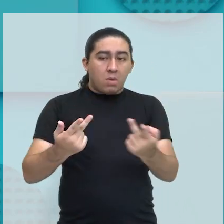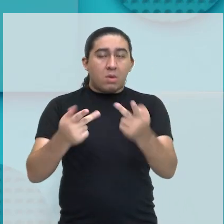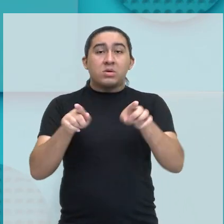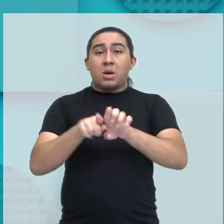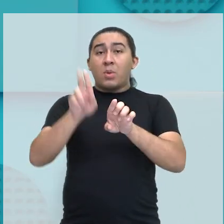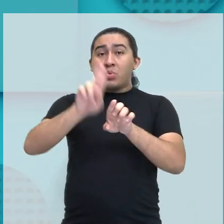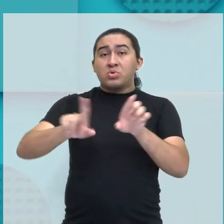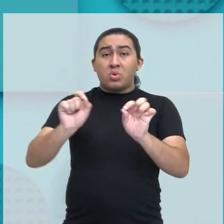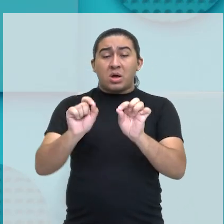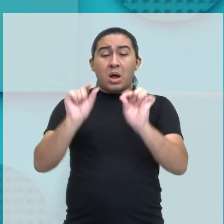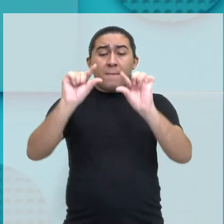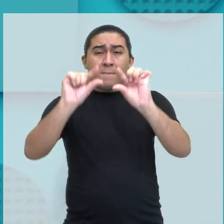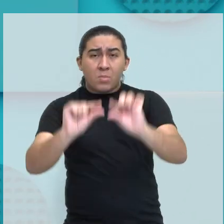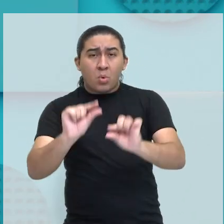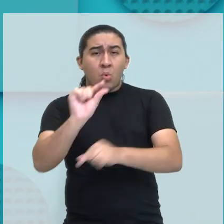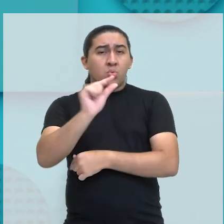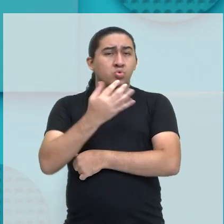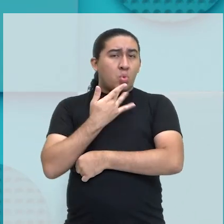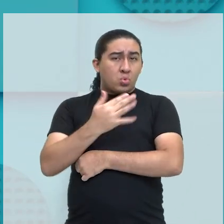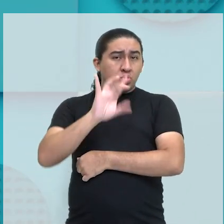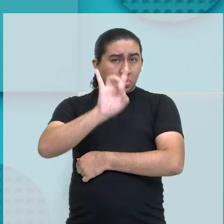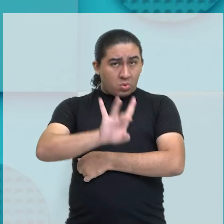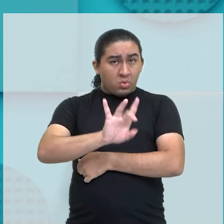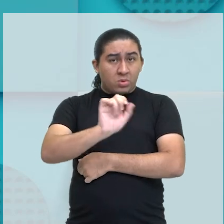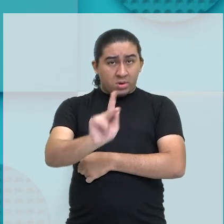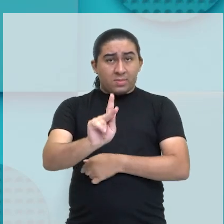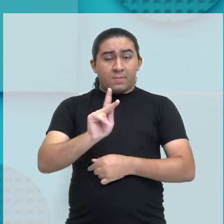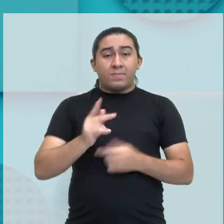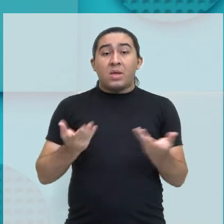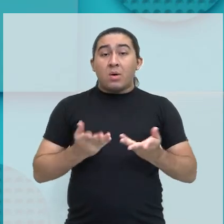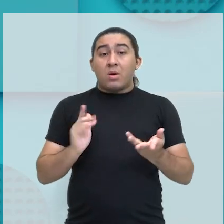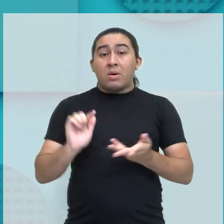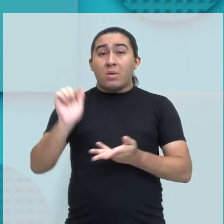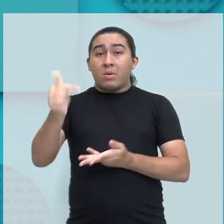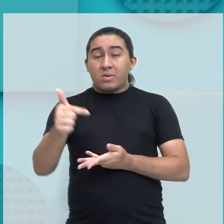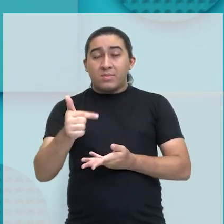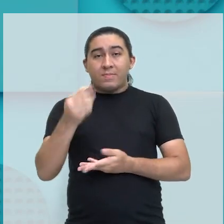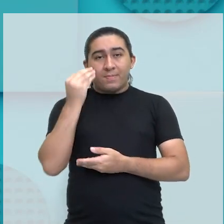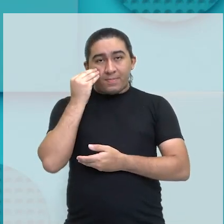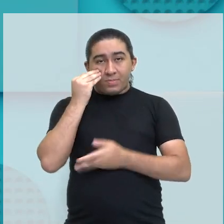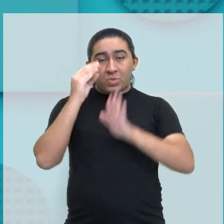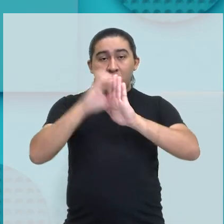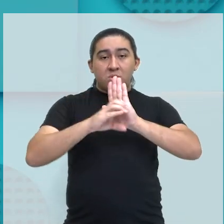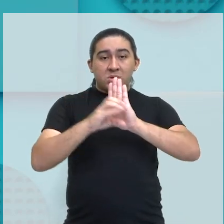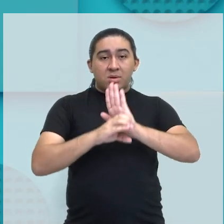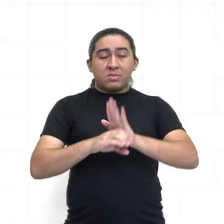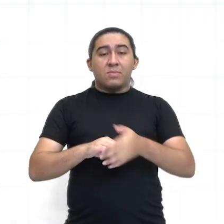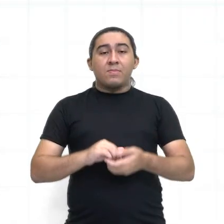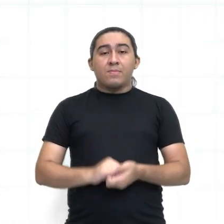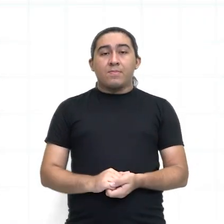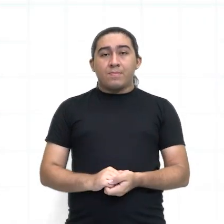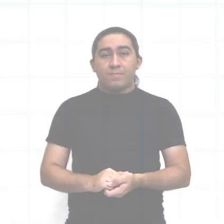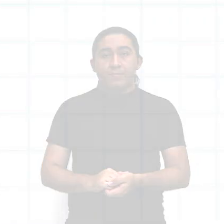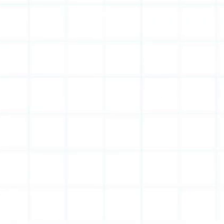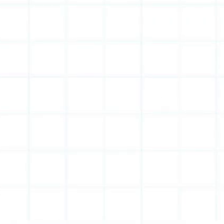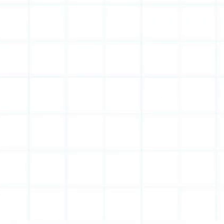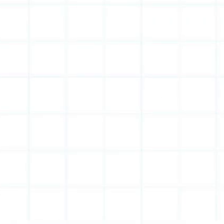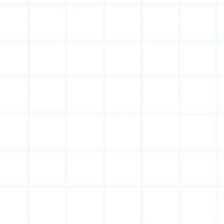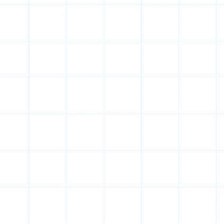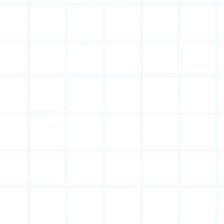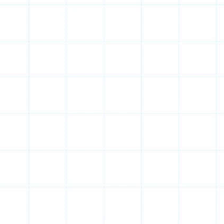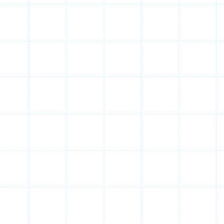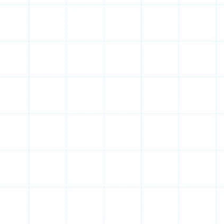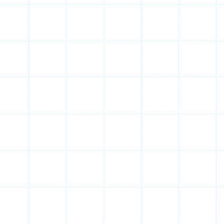o mínimo de cores possíveis, tá? E agora vamos conceituar o que é arte